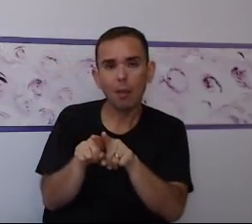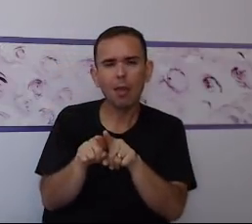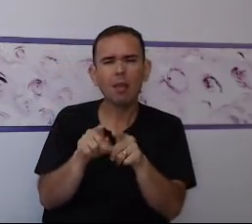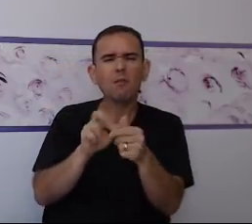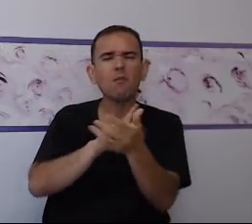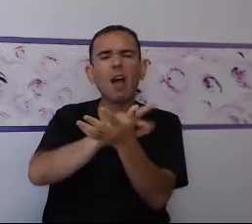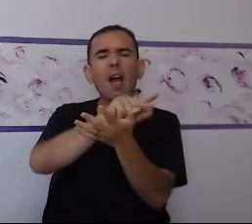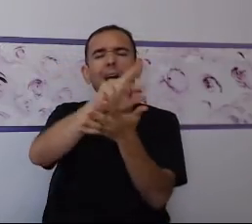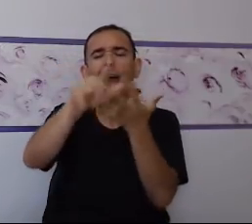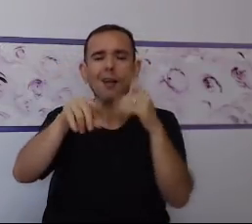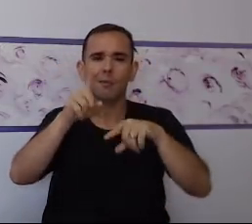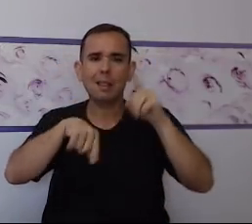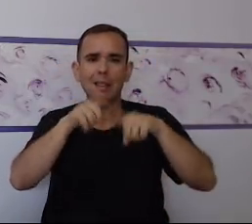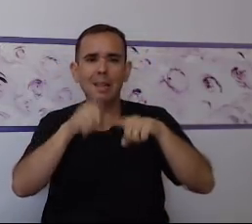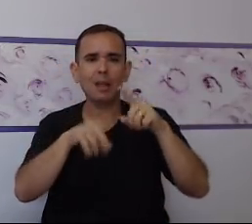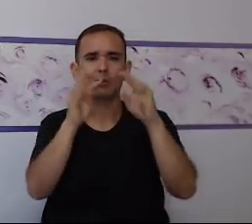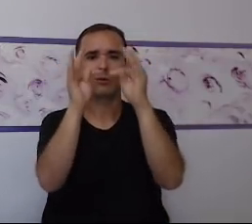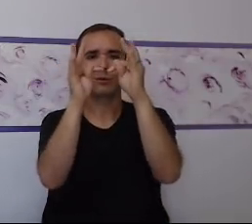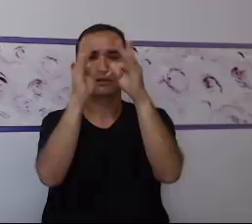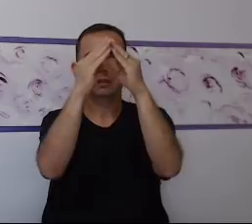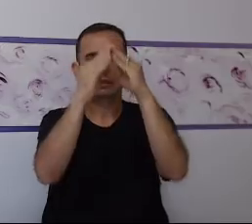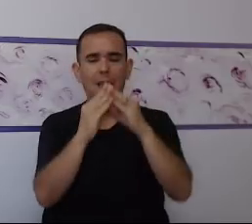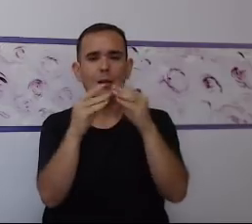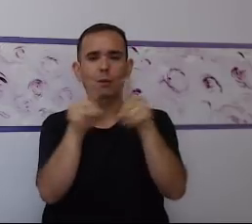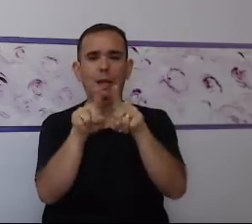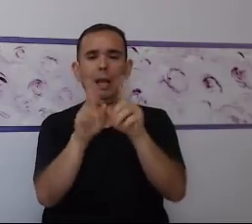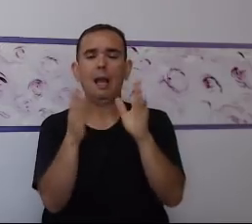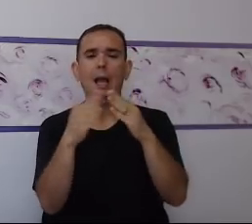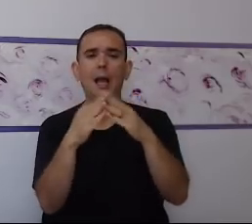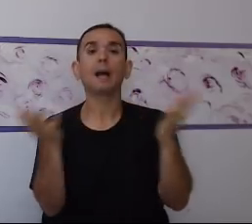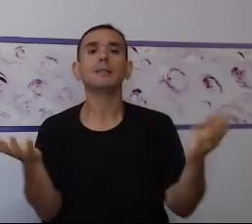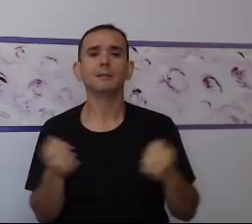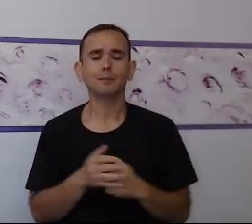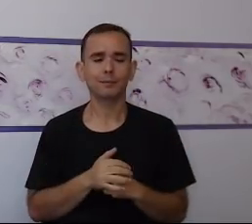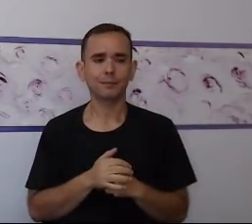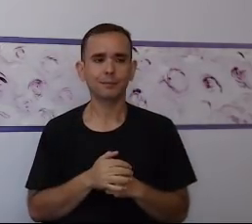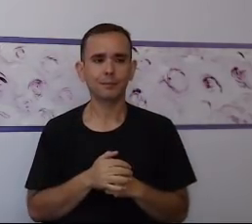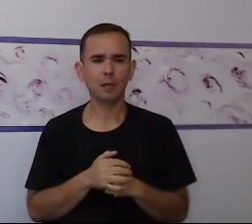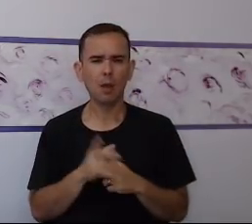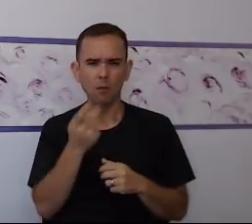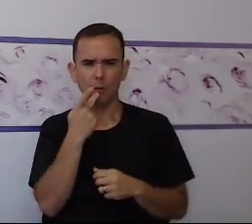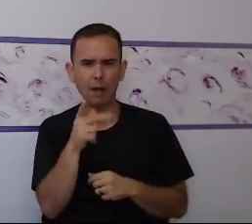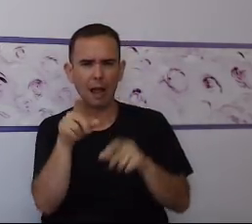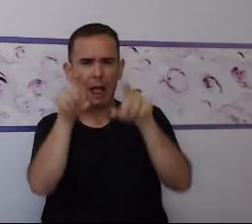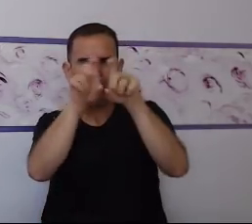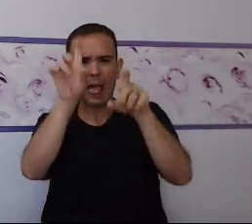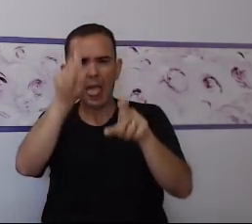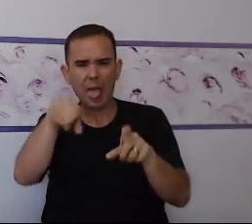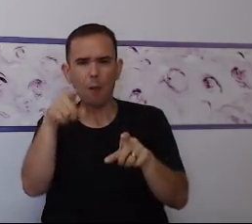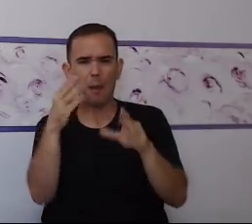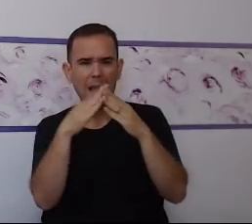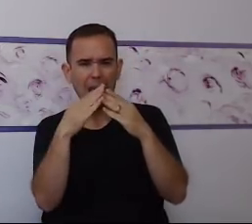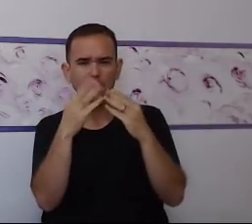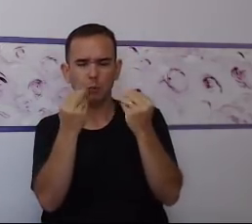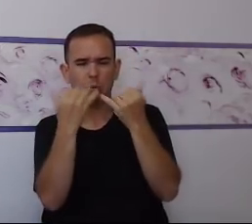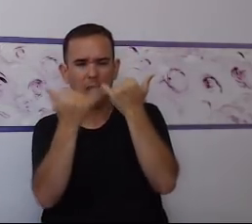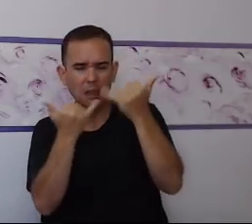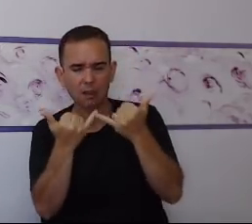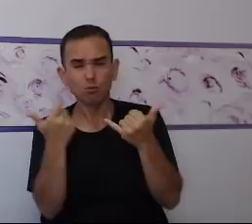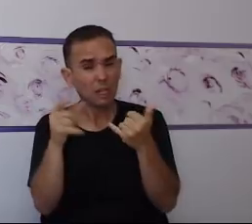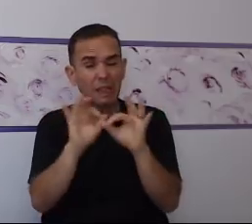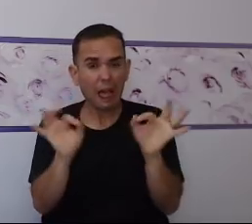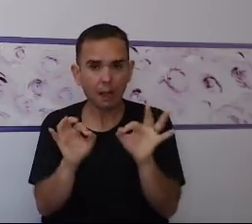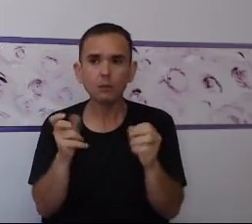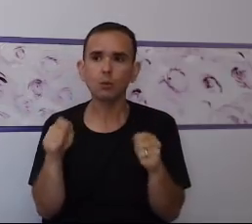N materiais no teto da casa. Eu estou trabalhando o verso ali, era uma casa muito engraçada, não tinha teto, não tinha nada.